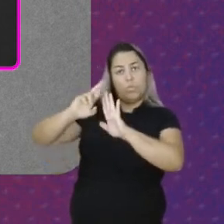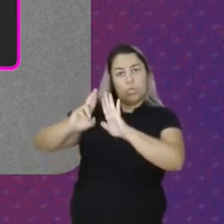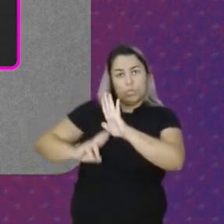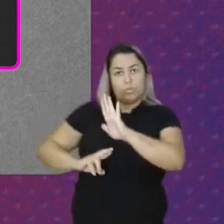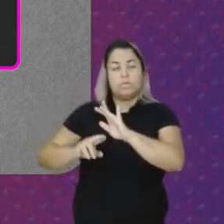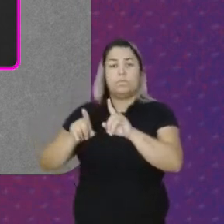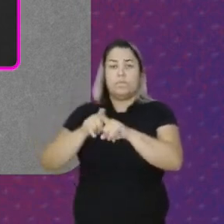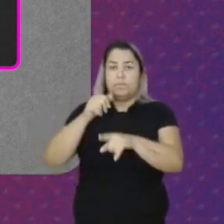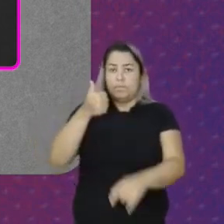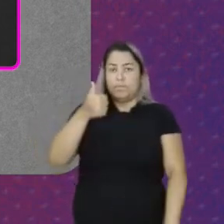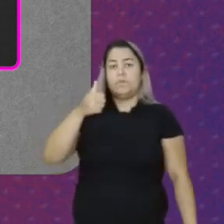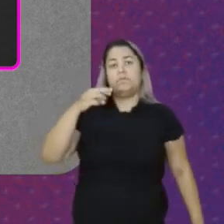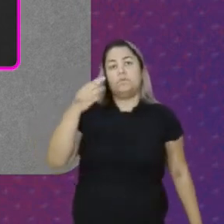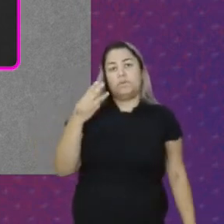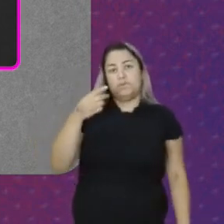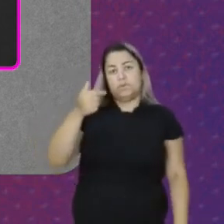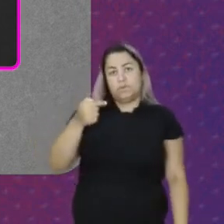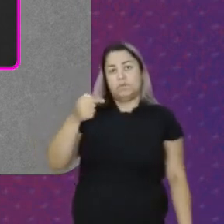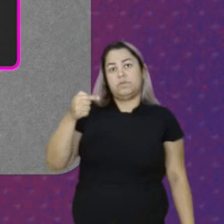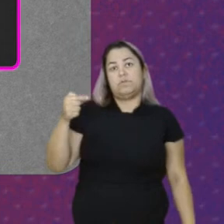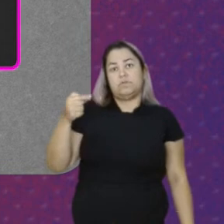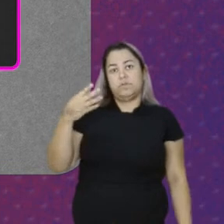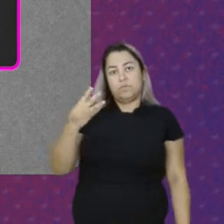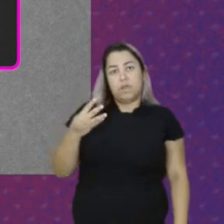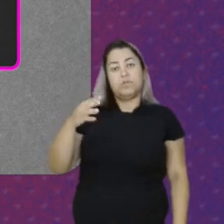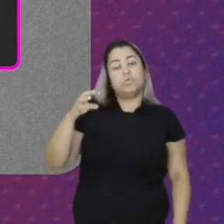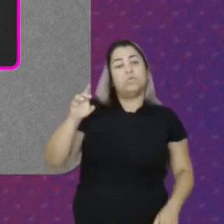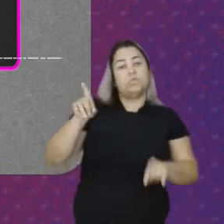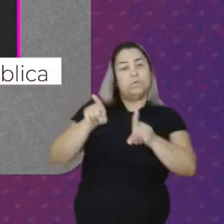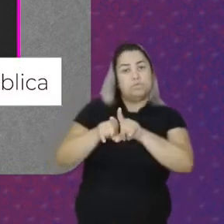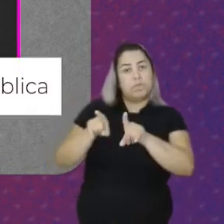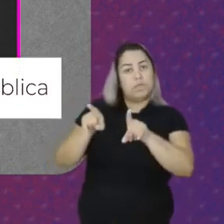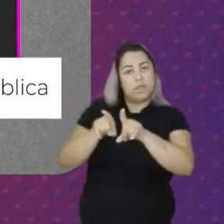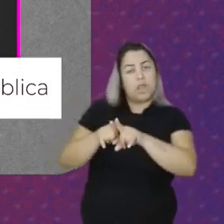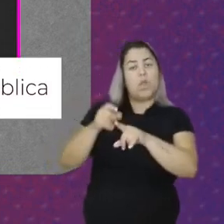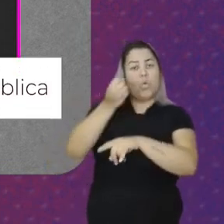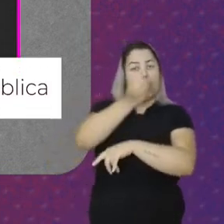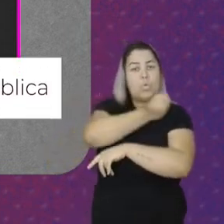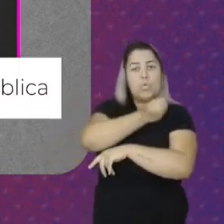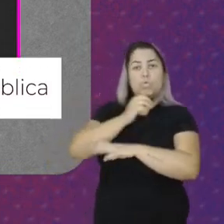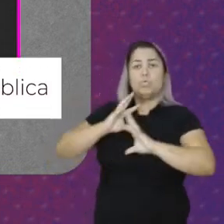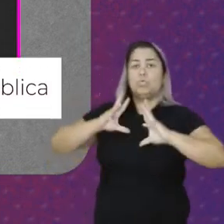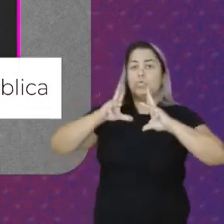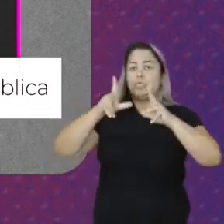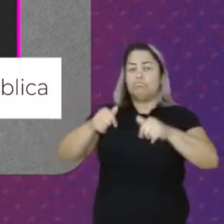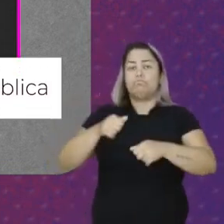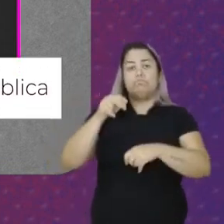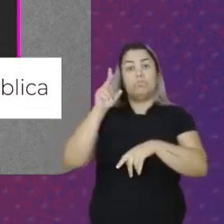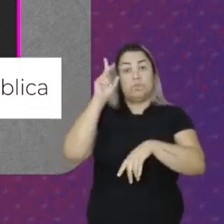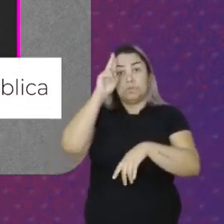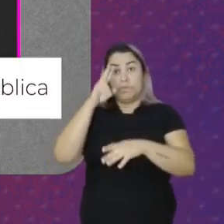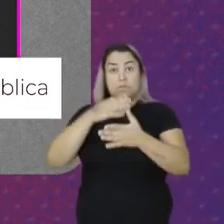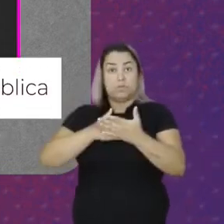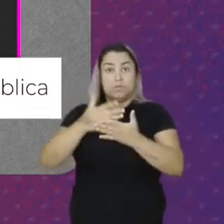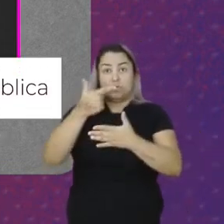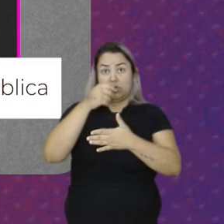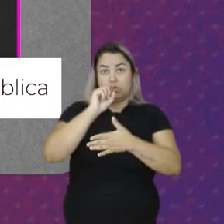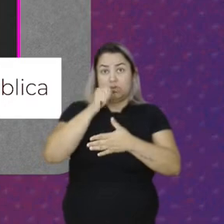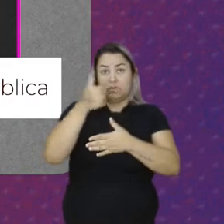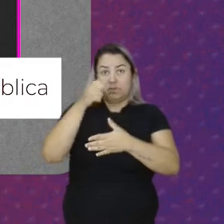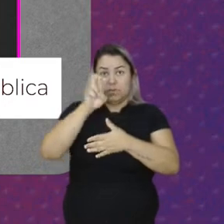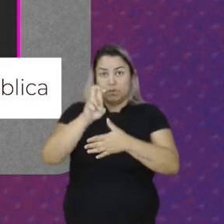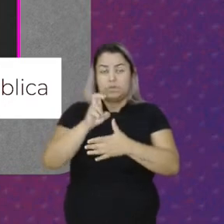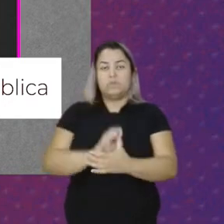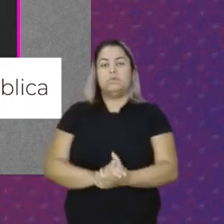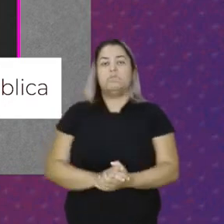registrados 1.337 casos. É também o número mais elevado de toda a série histórica iniciada em